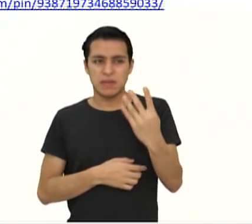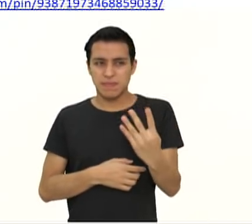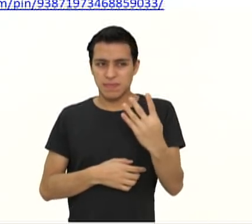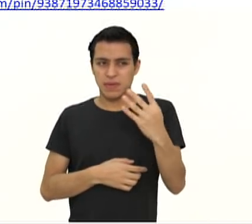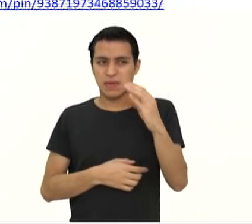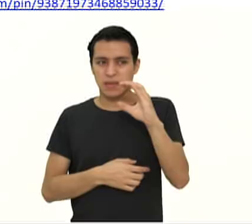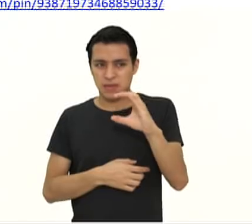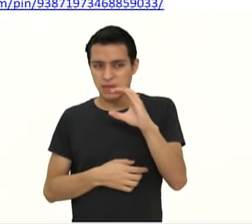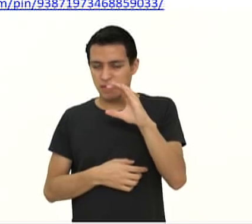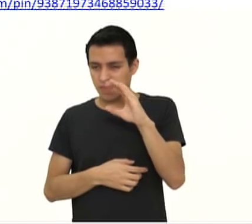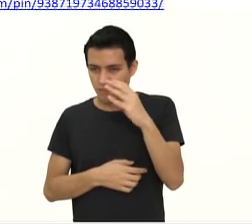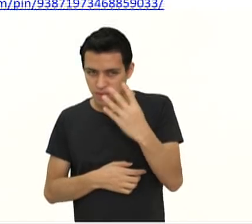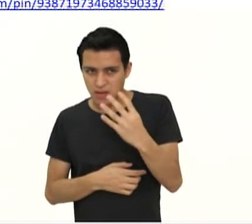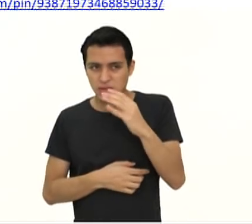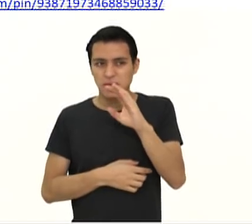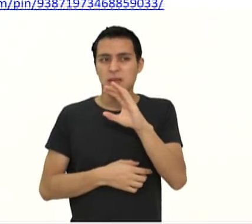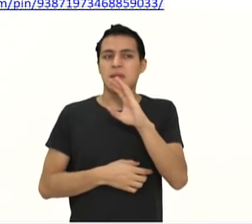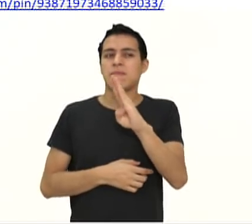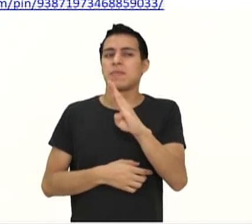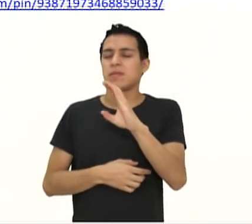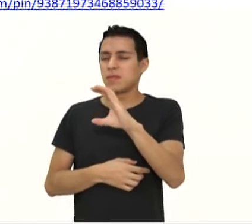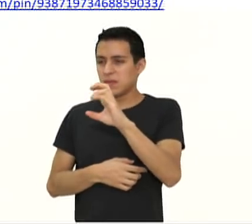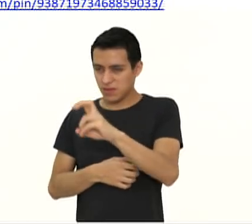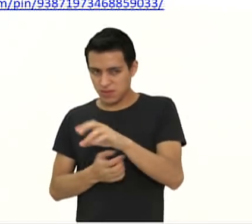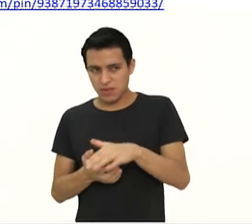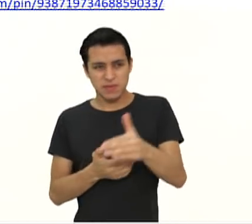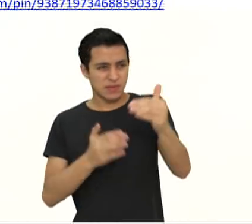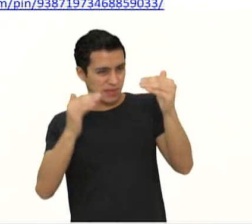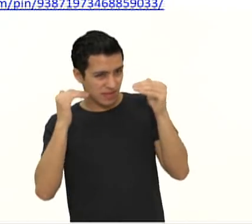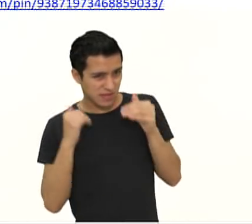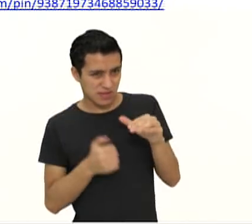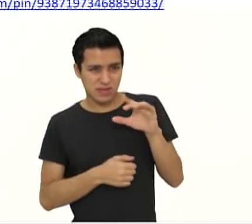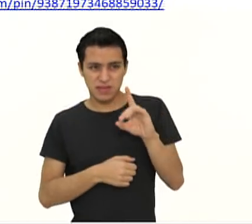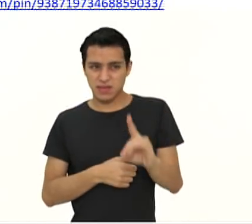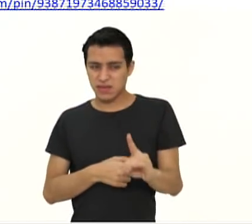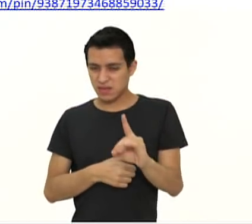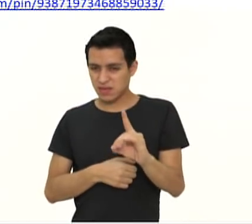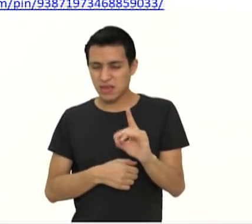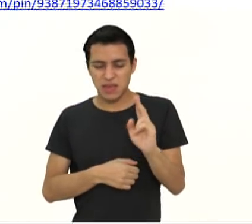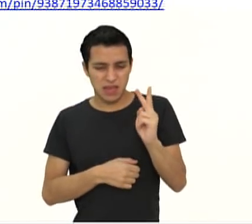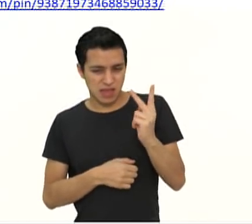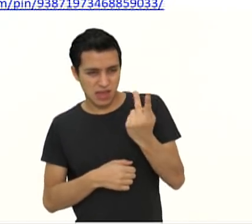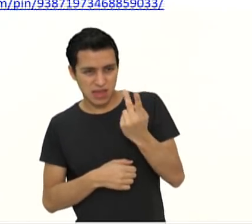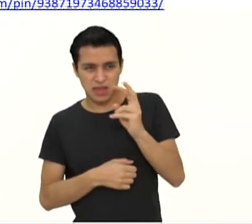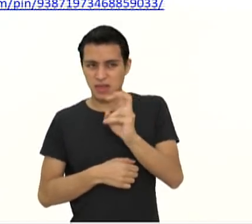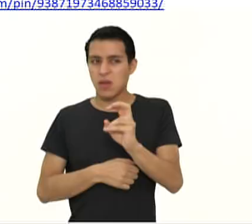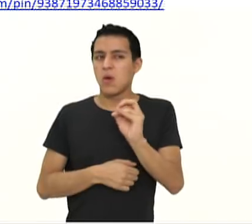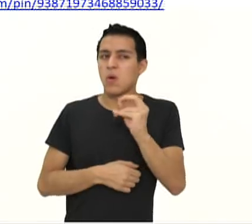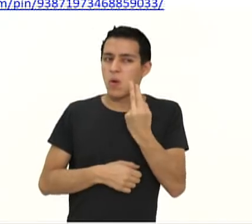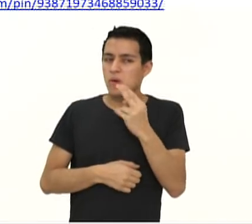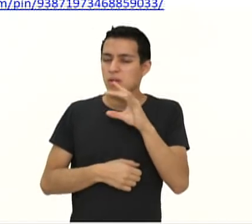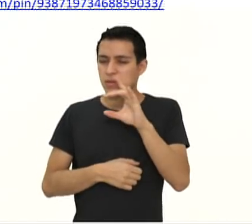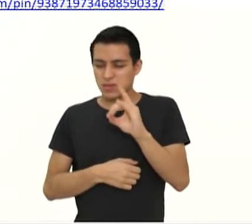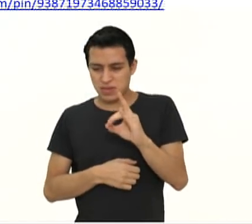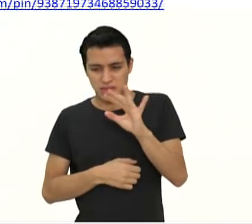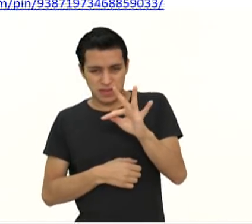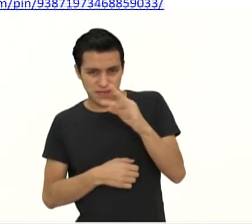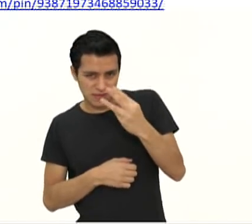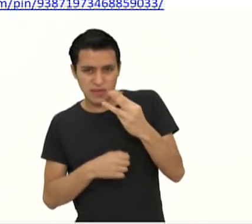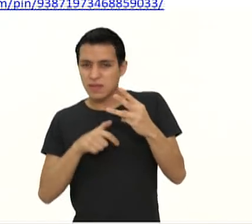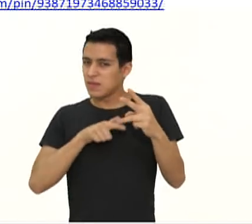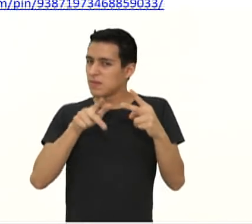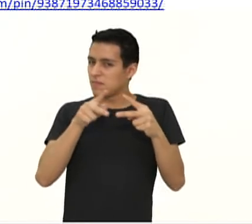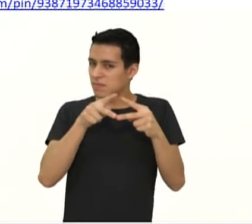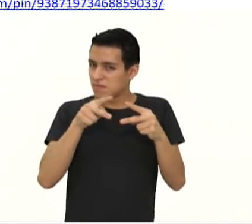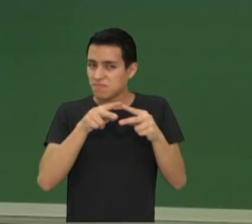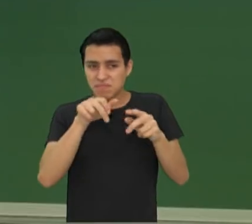bispo, C4, bispo, C5. Terceira jogada, dama, H5 ou dama, F3. Você tem